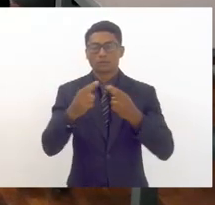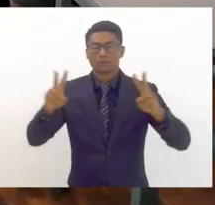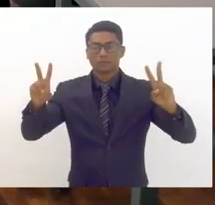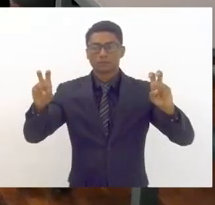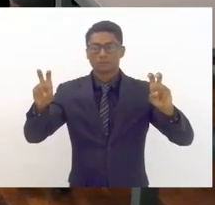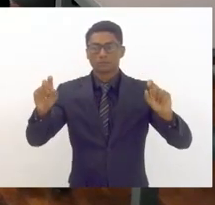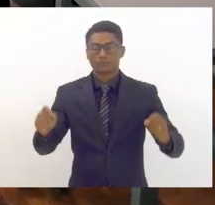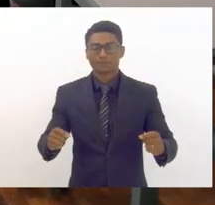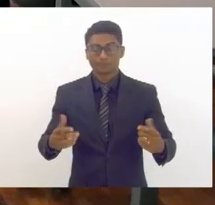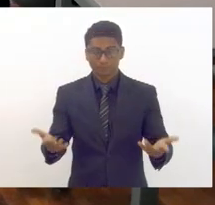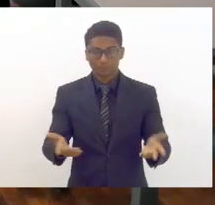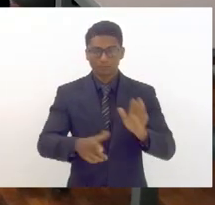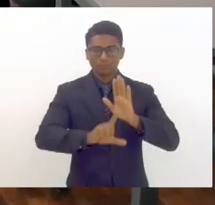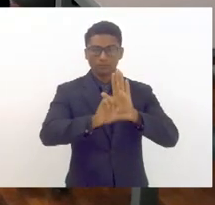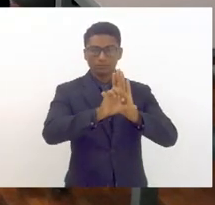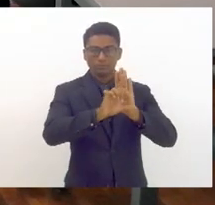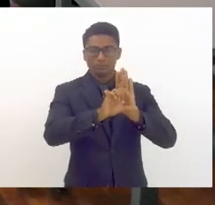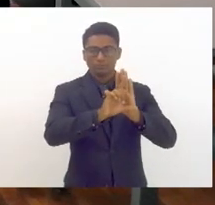discussão da Lei